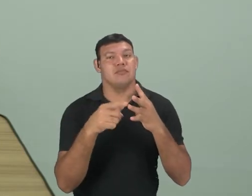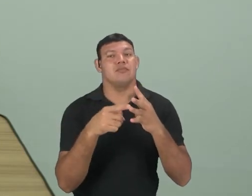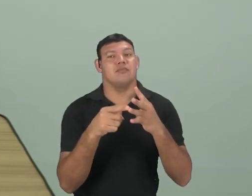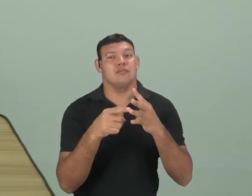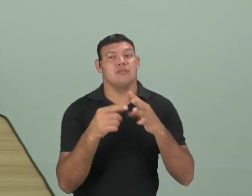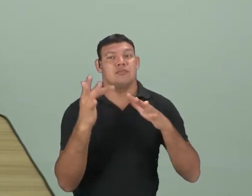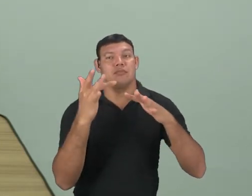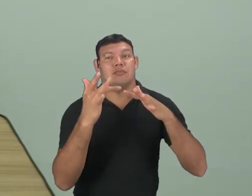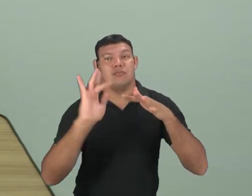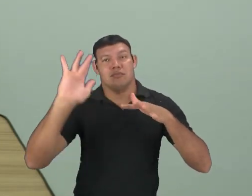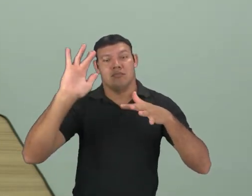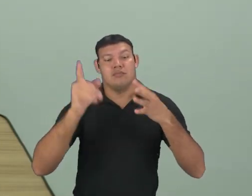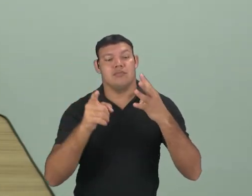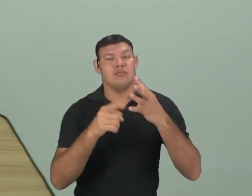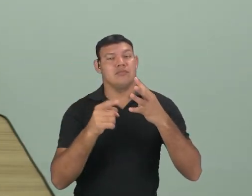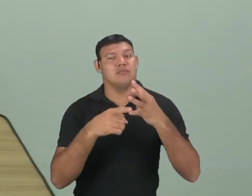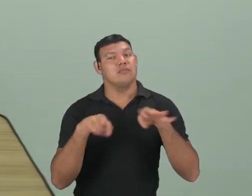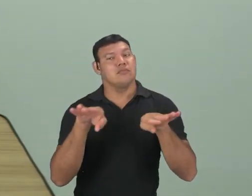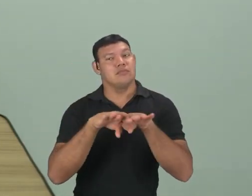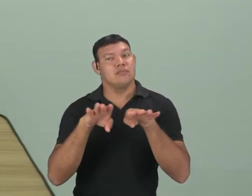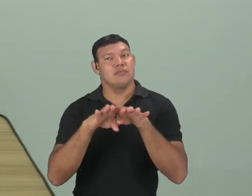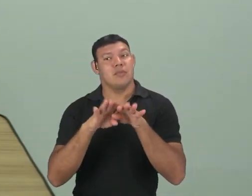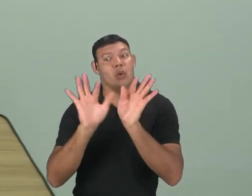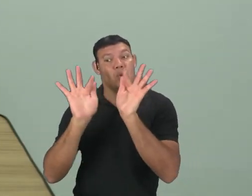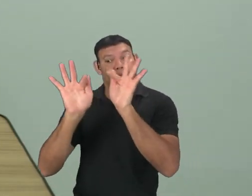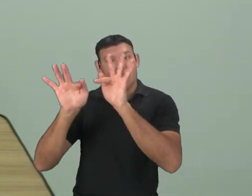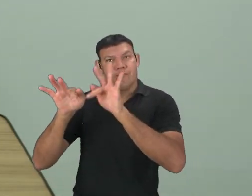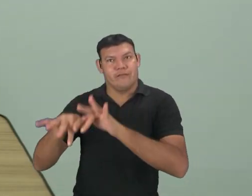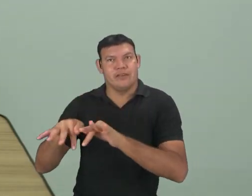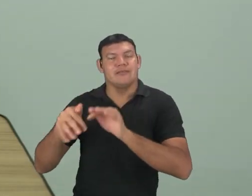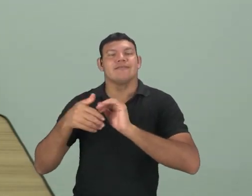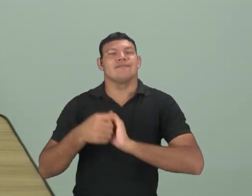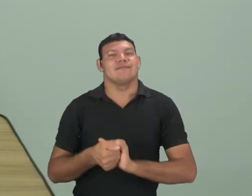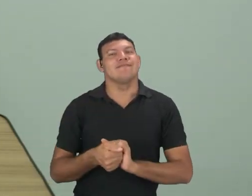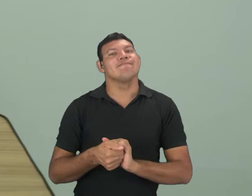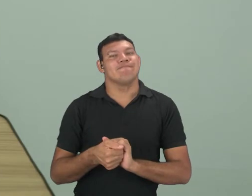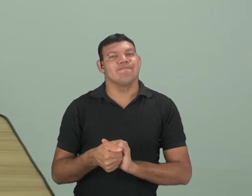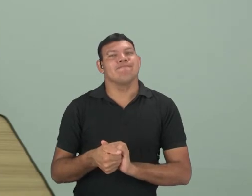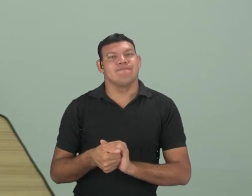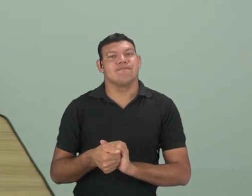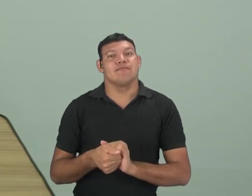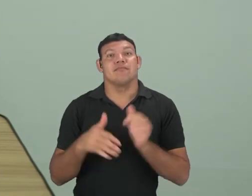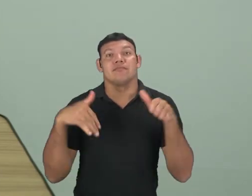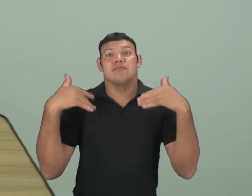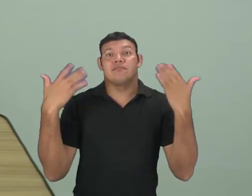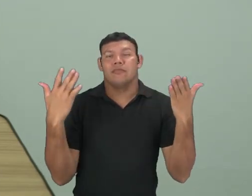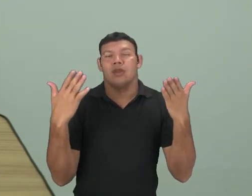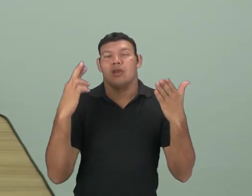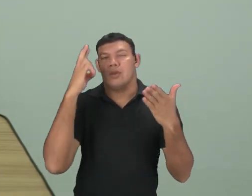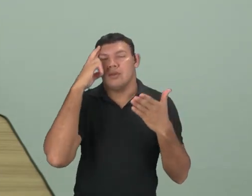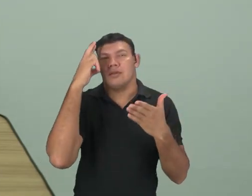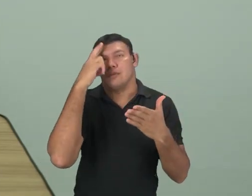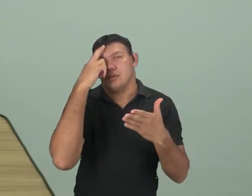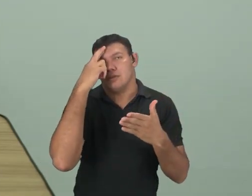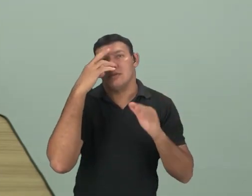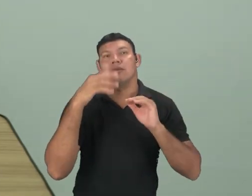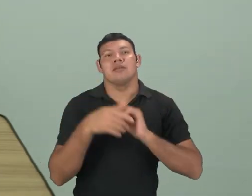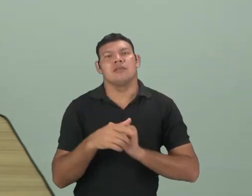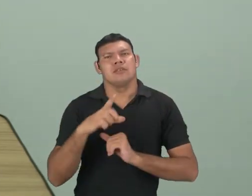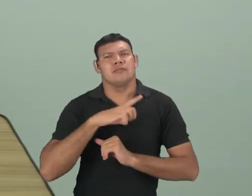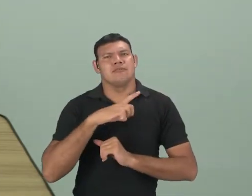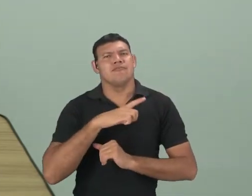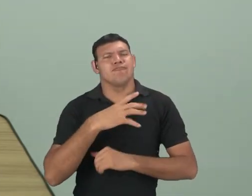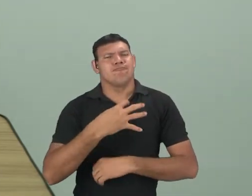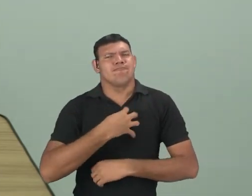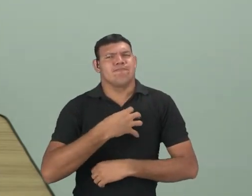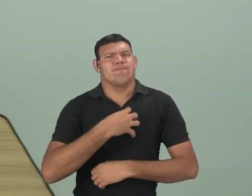ter uma conclusão. Nós temos que ter um fechamento, né, dessa história. E essa história, ela precisa ter um